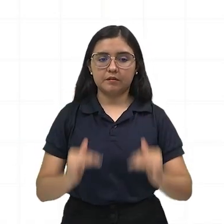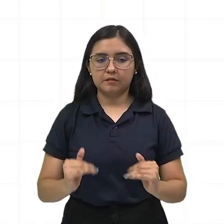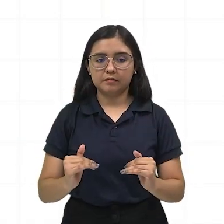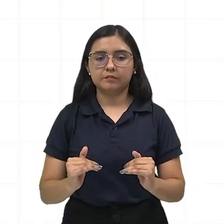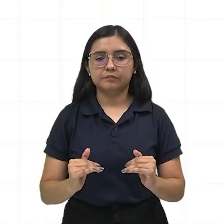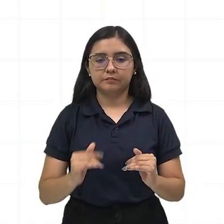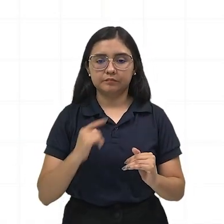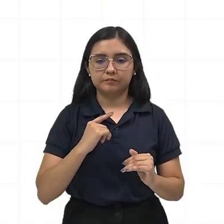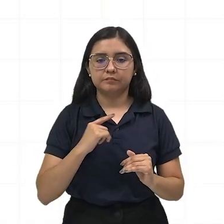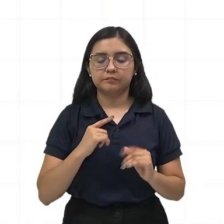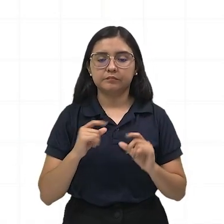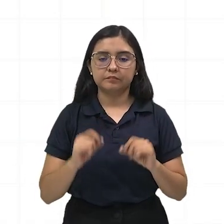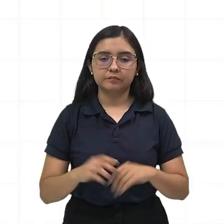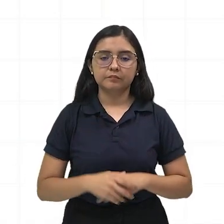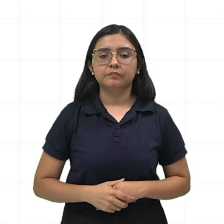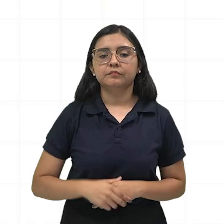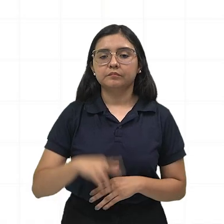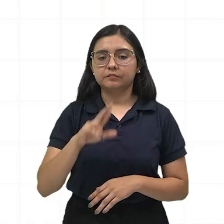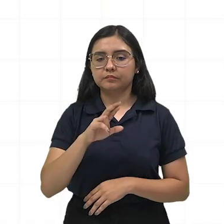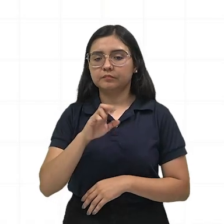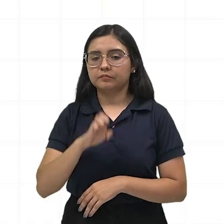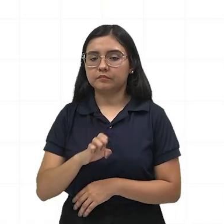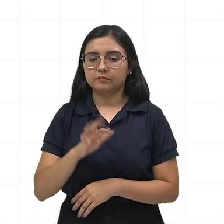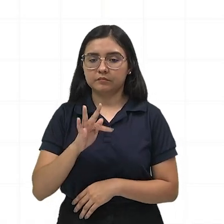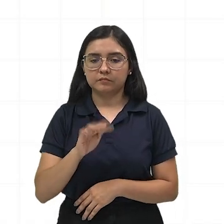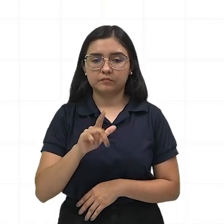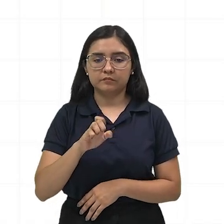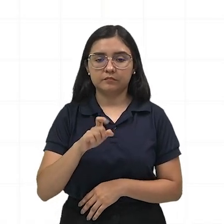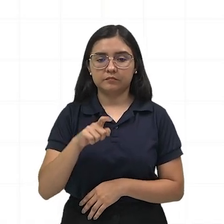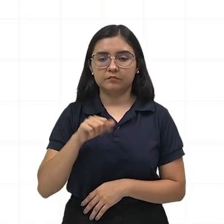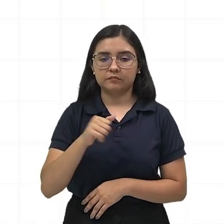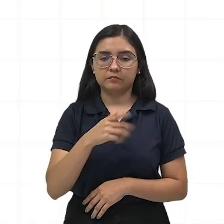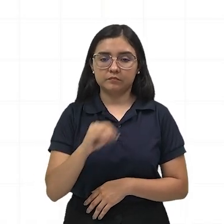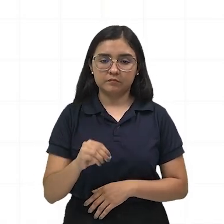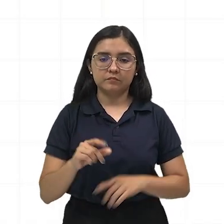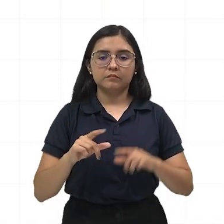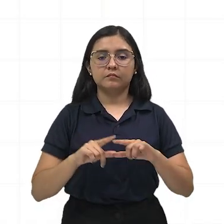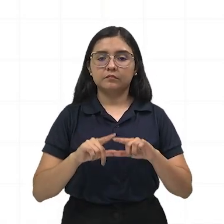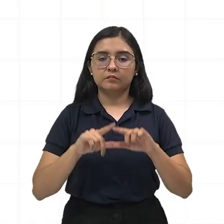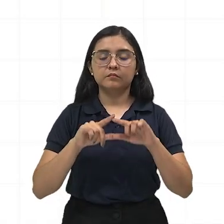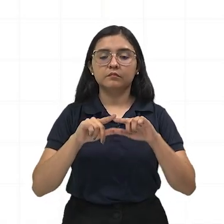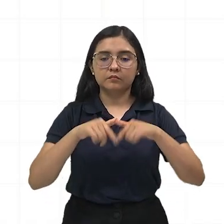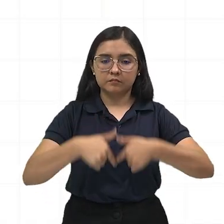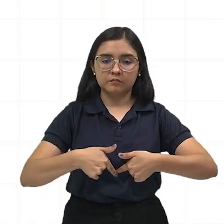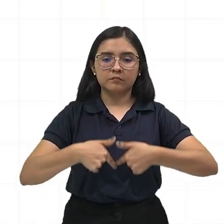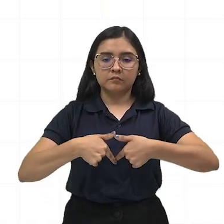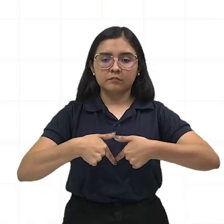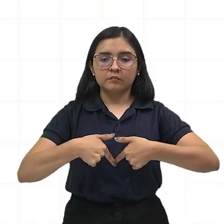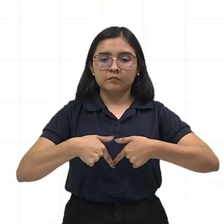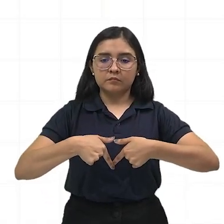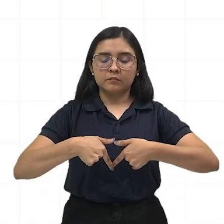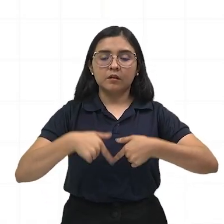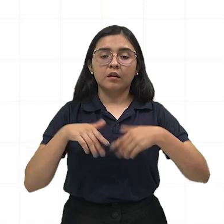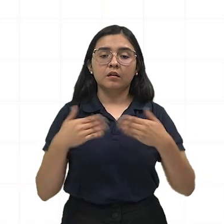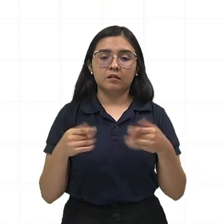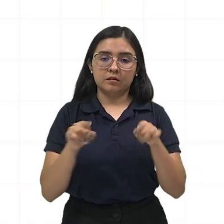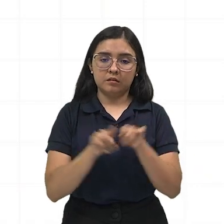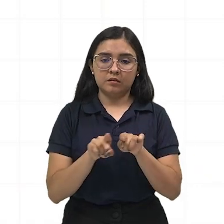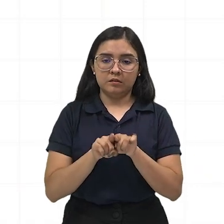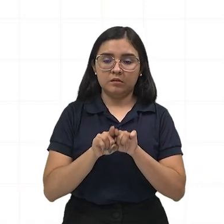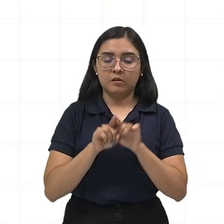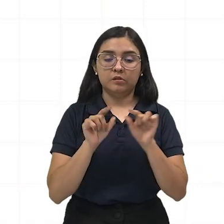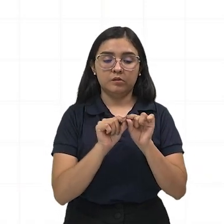a reflexão. Em relação, novamente, né? Vou colocar aqui, ó. Vou até dar um destaque. Ao